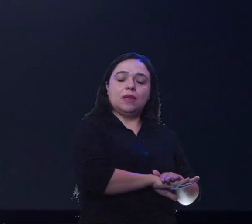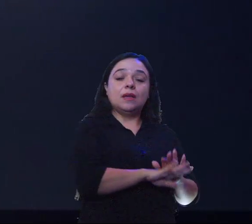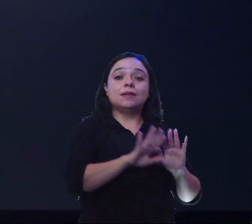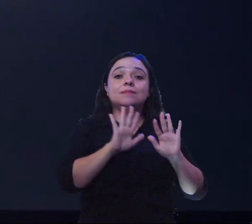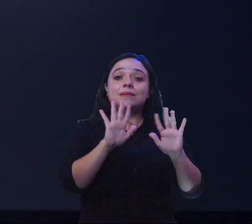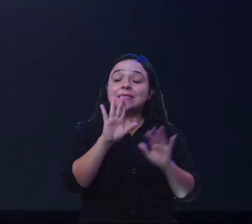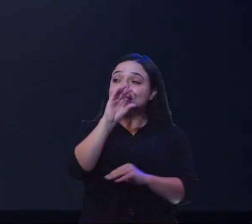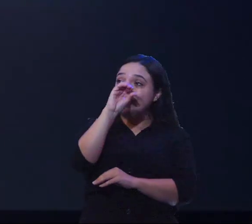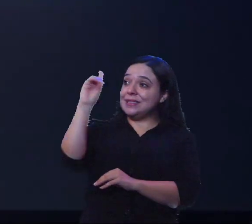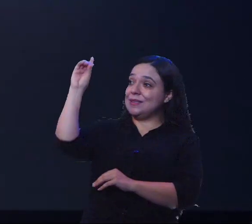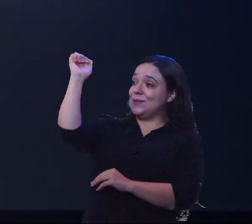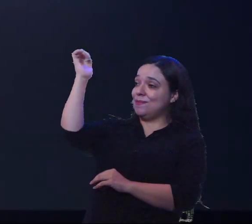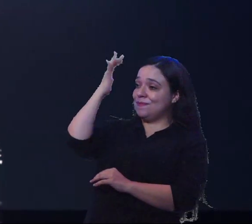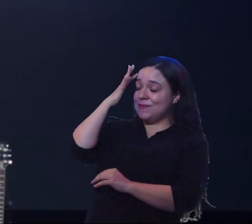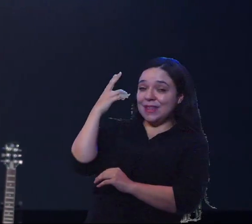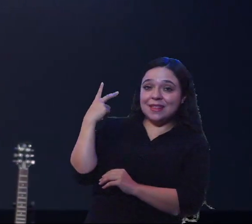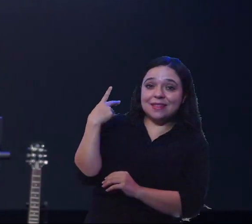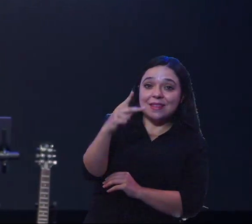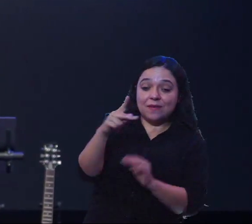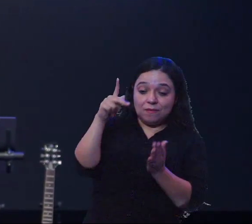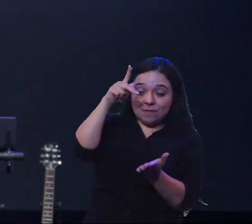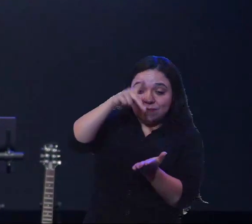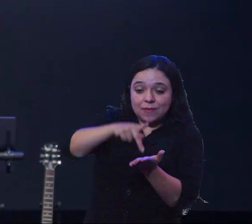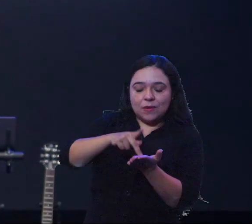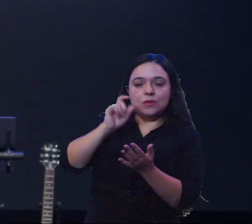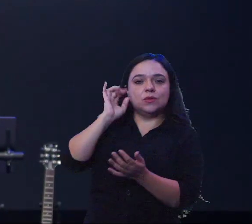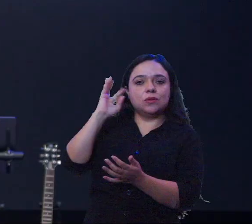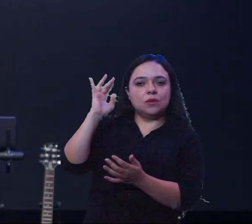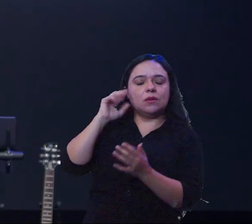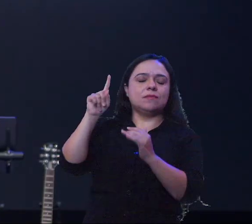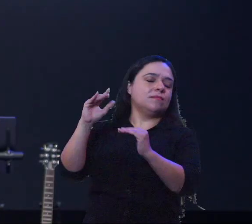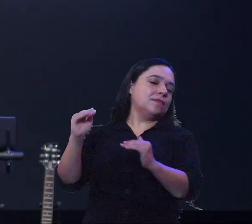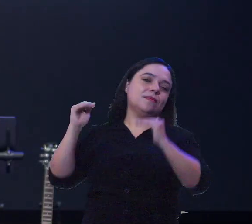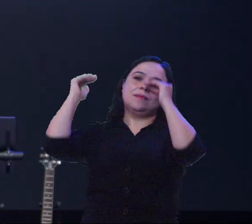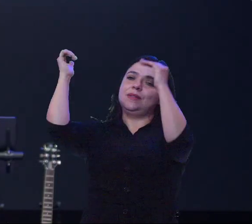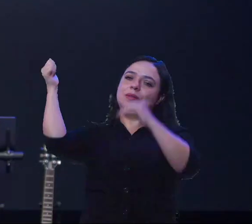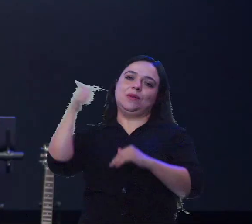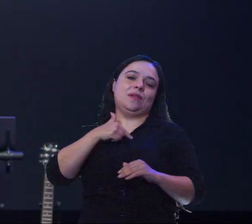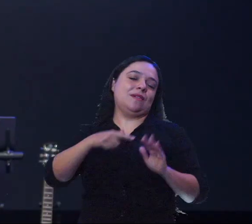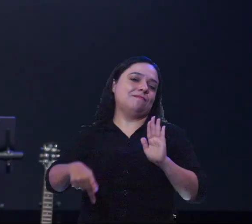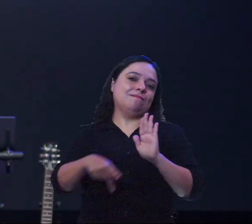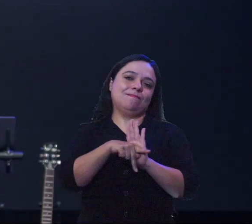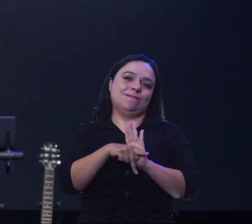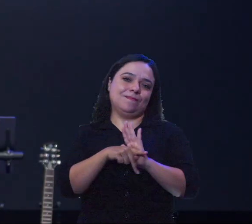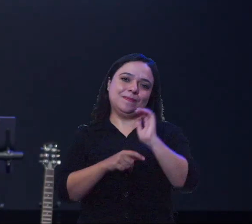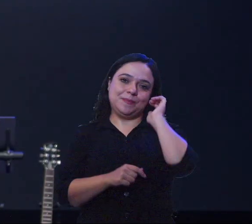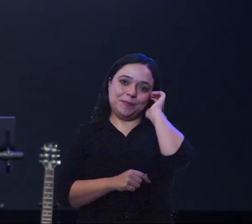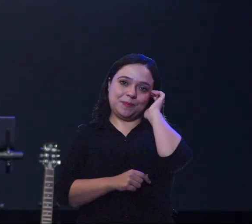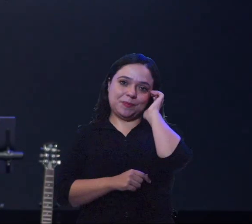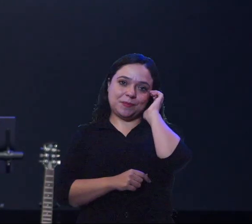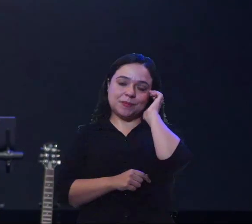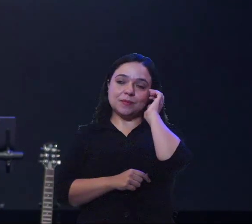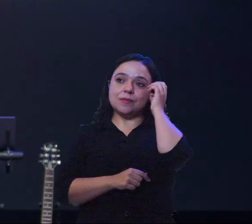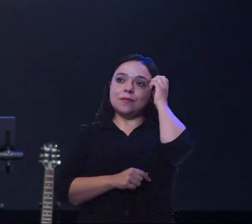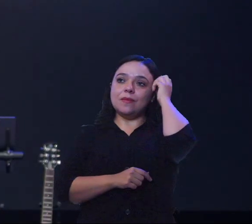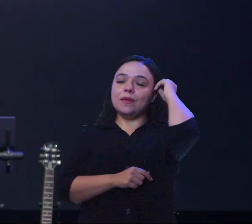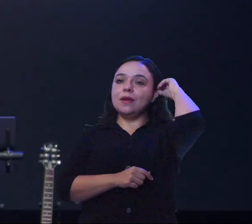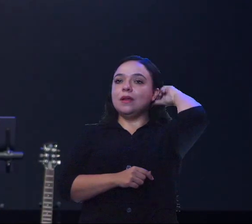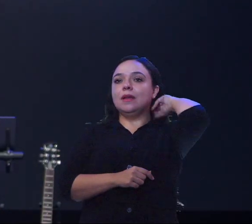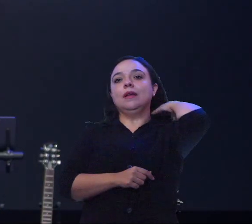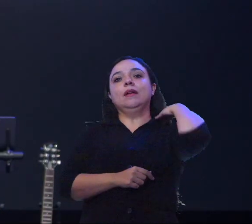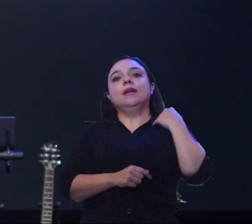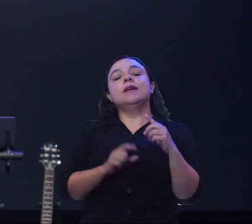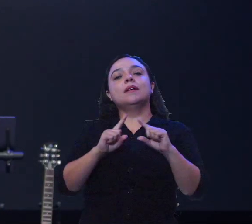e os projetos dele são sempre muito maiores do que os nossos próprios. Agora, é interessante